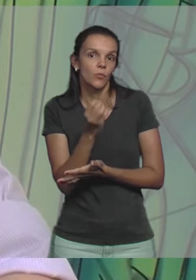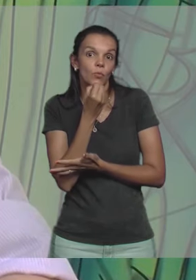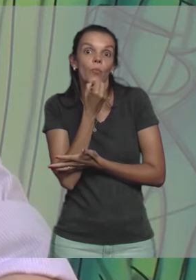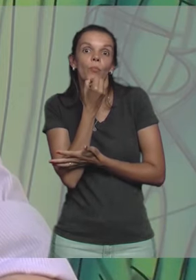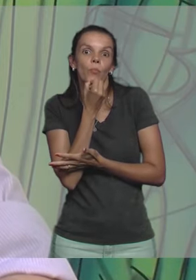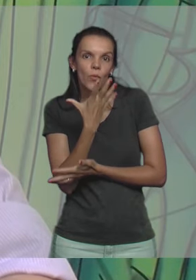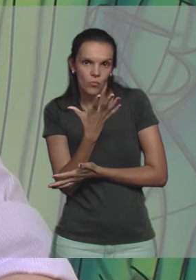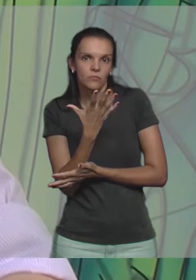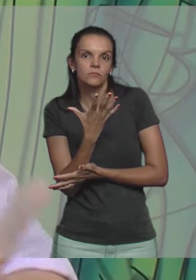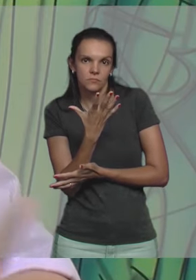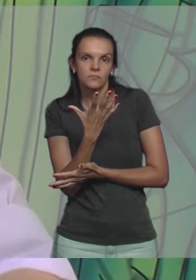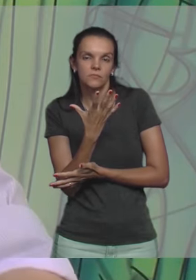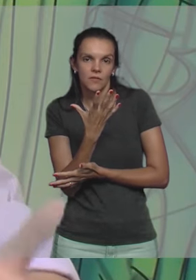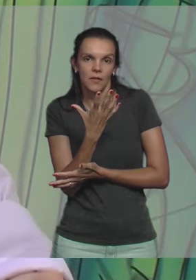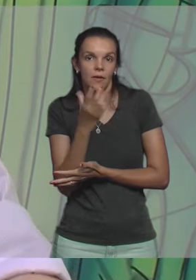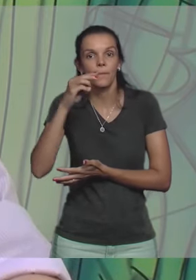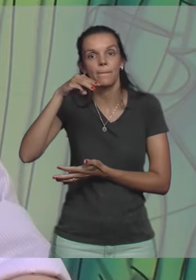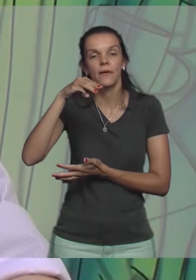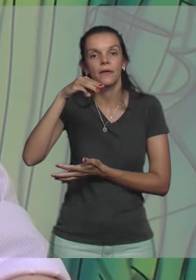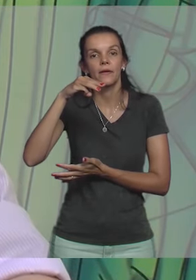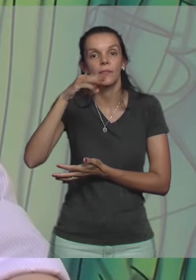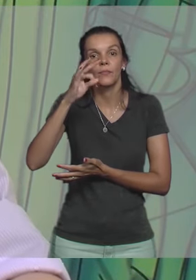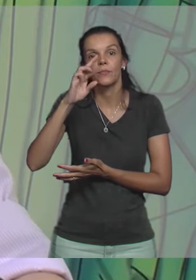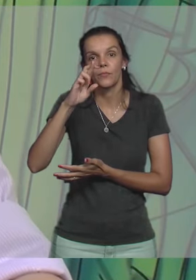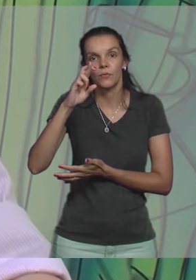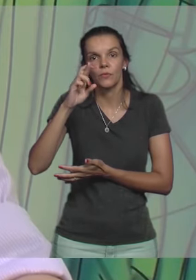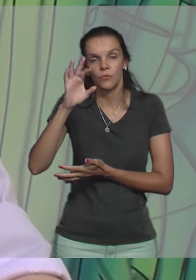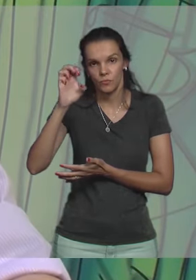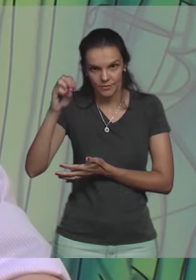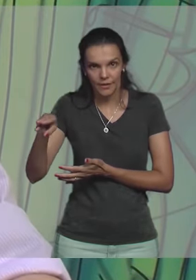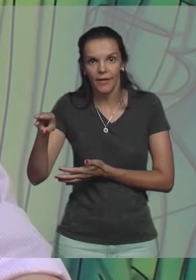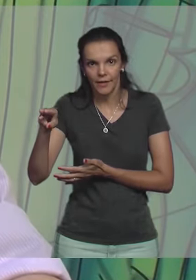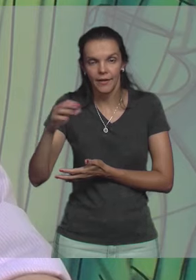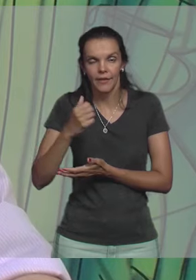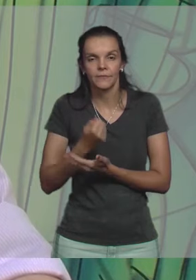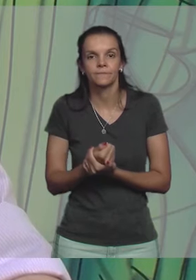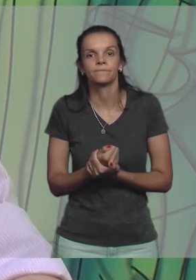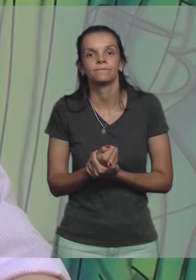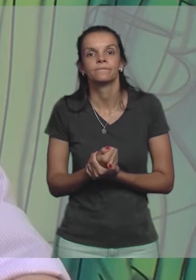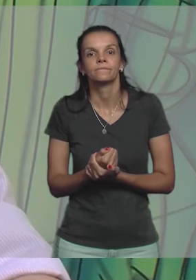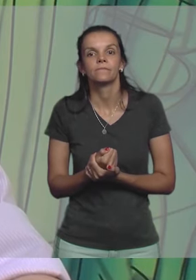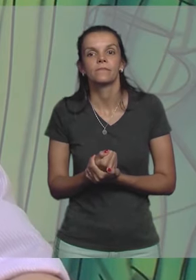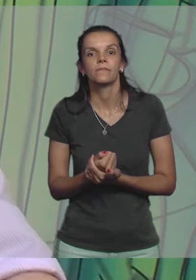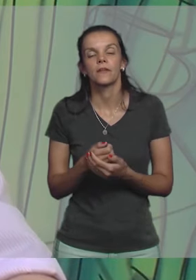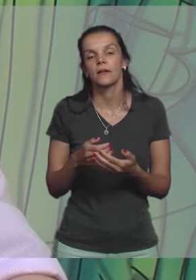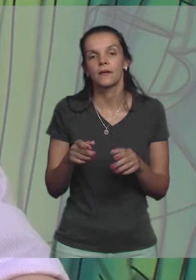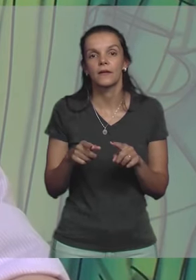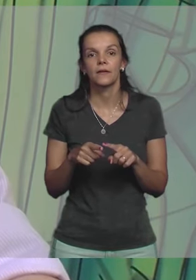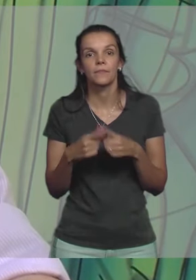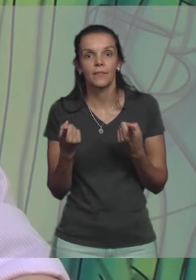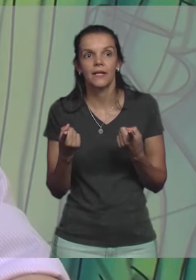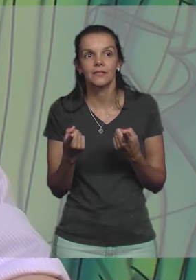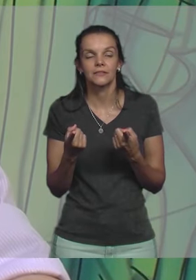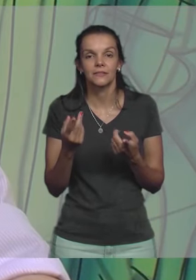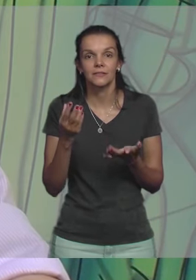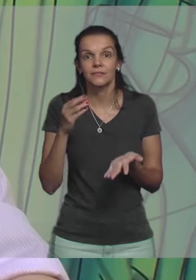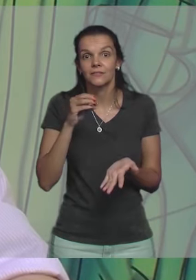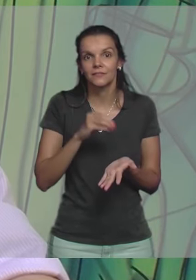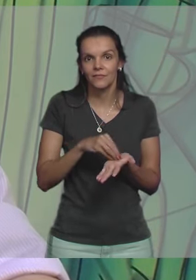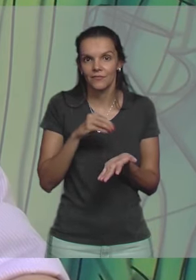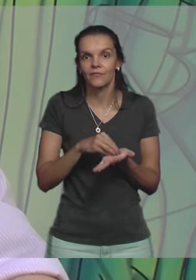alternativa metroviária que se teve para o transporte de populações, né? Foi uma iniciativa que se perdeu, ou está, digamos assim, insuficiente para atender